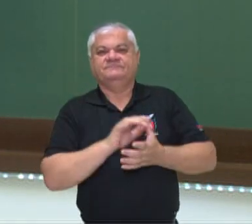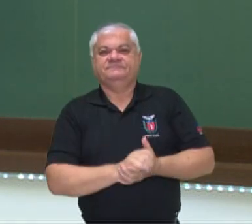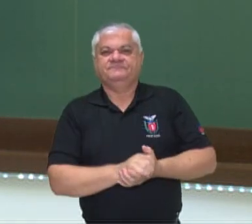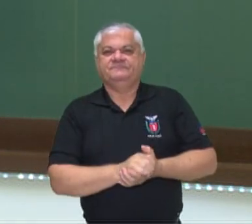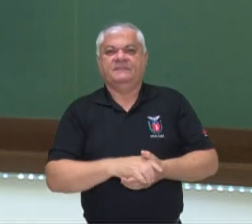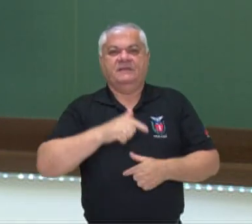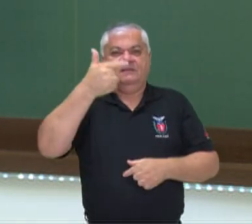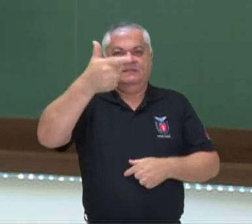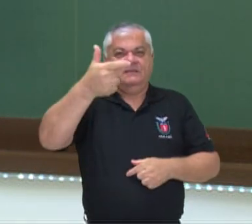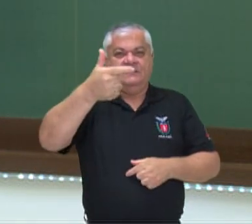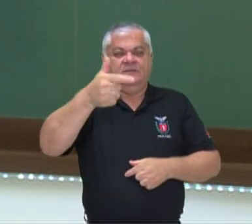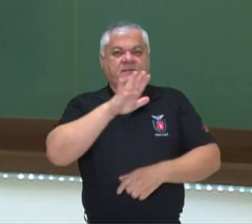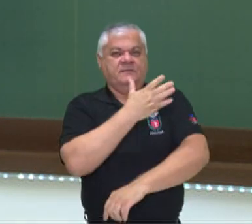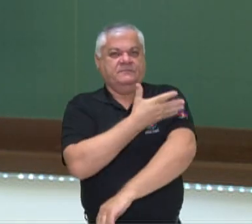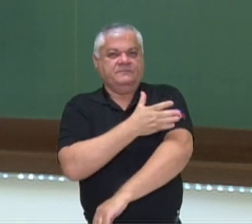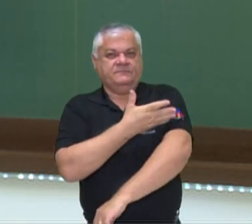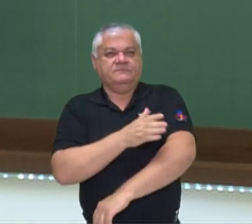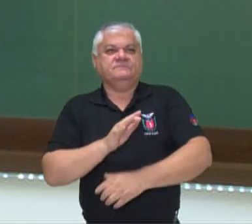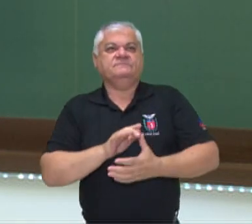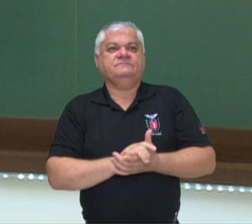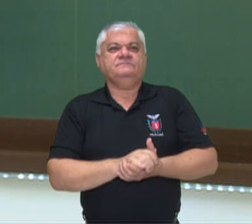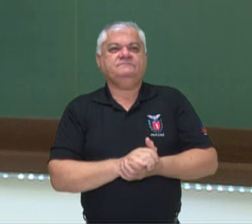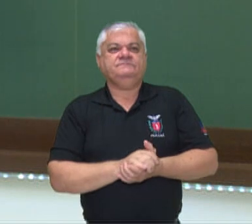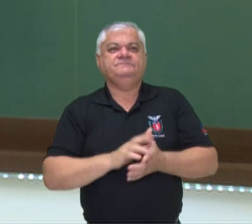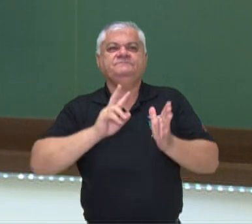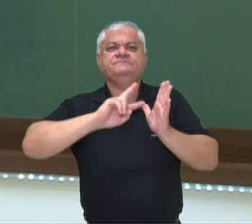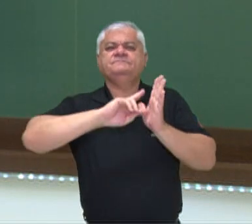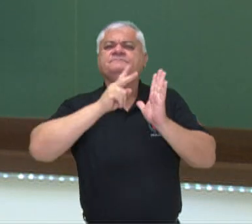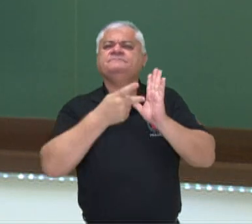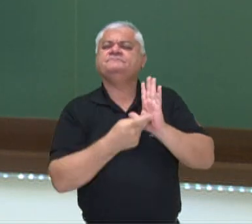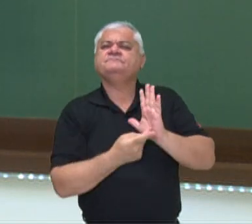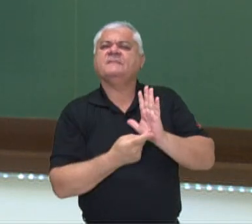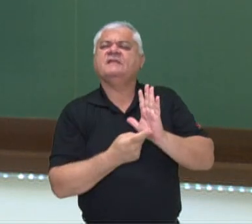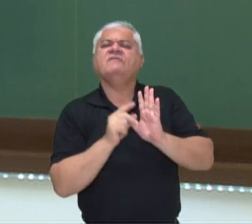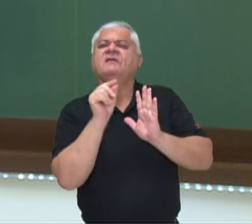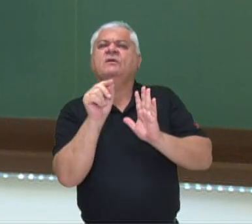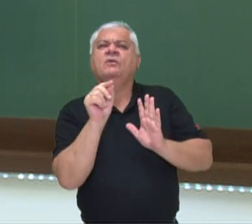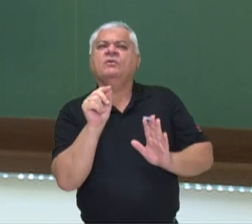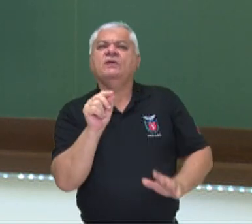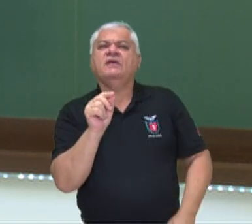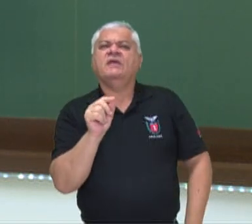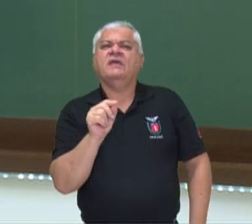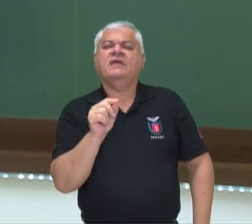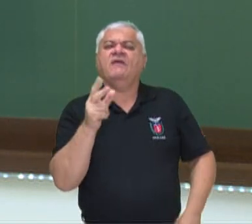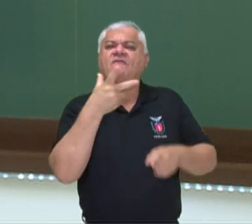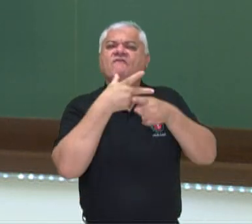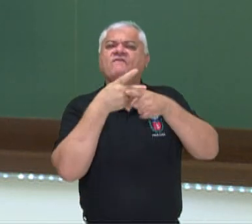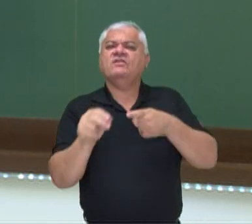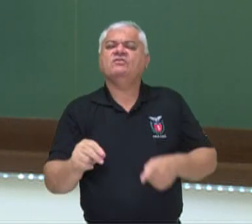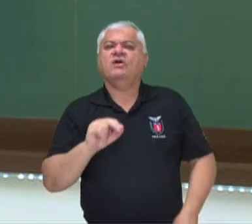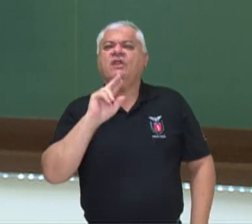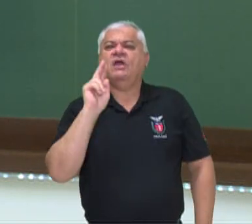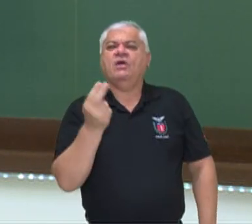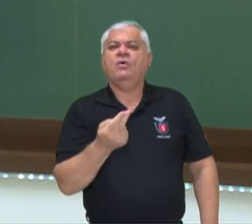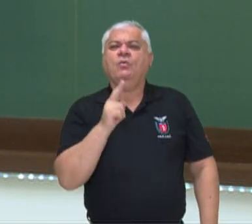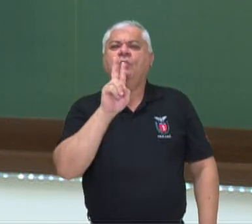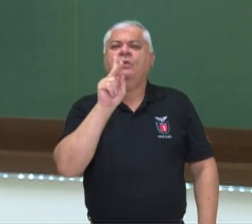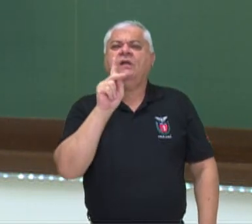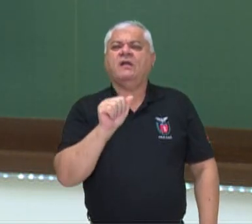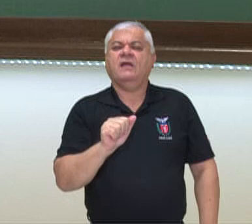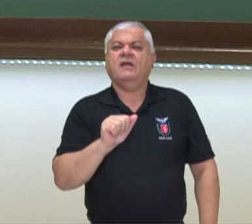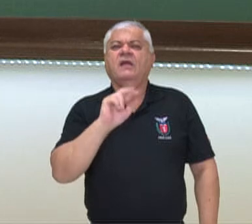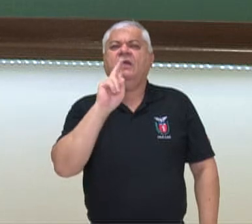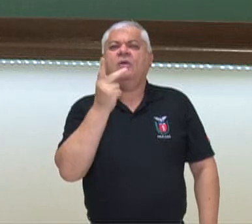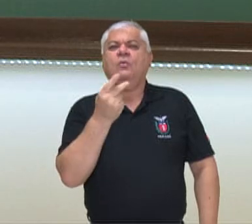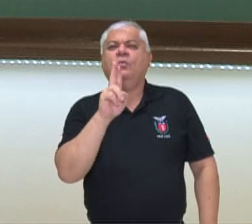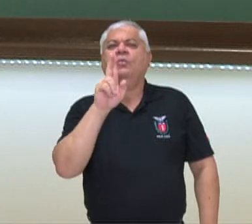Segundo exercício, então, moçada. Que significado tem para os indígenas uma vitória no uca-uca? Como a